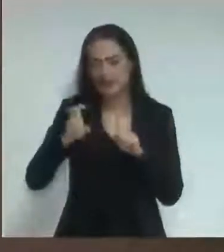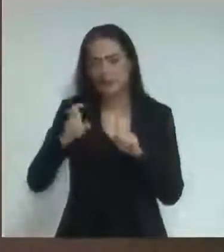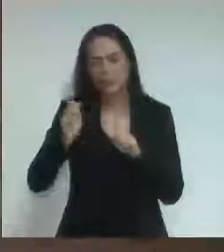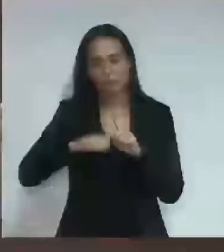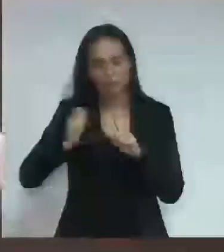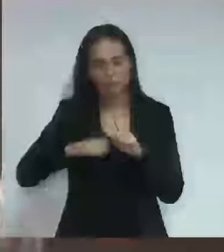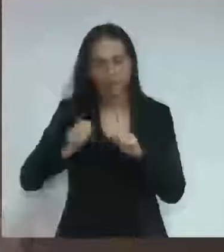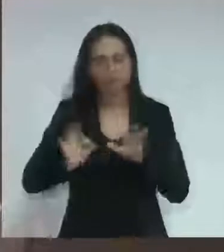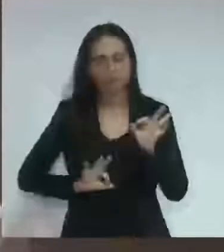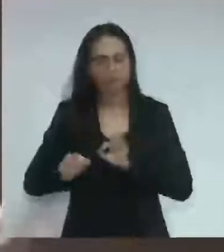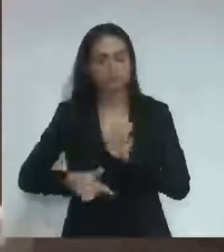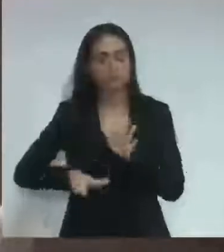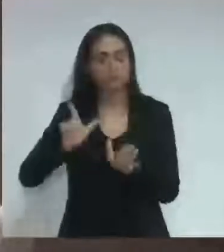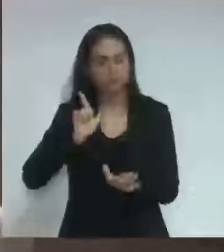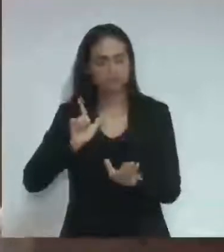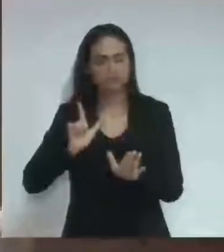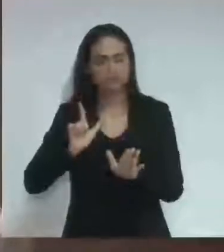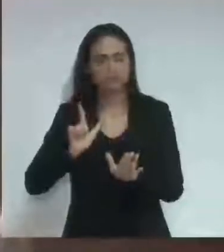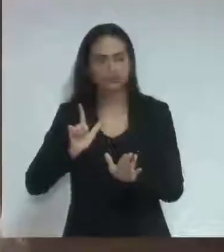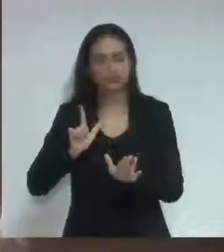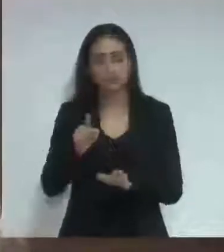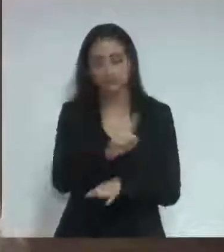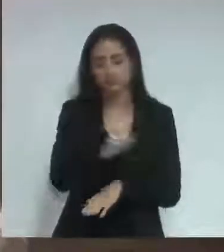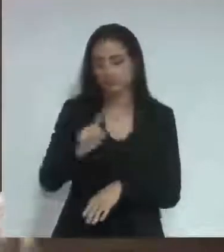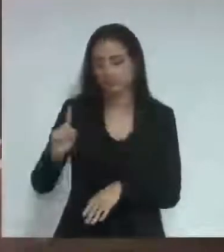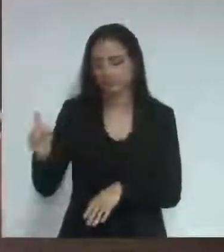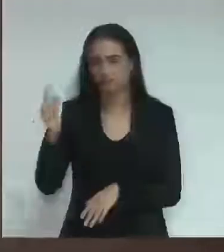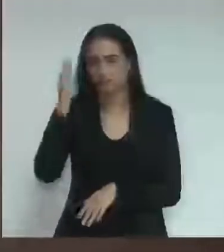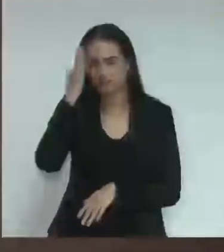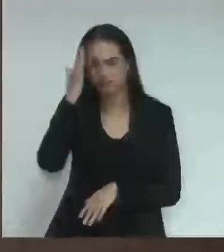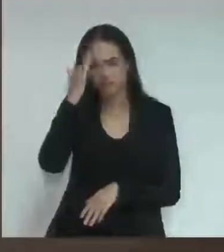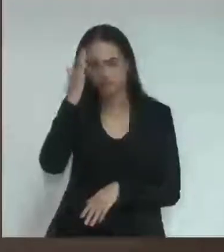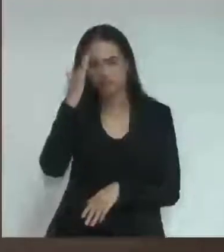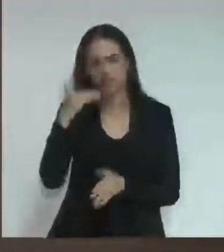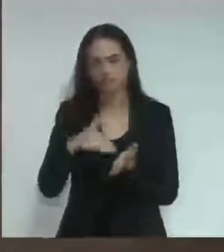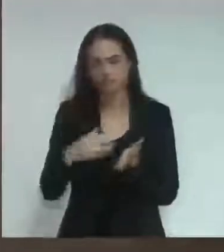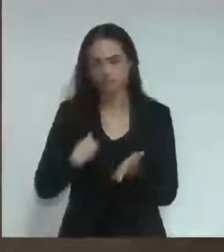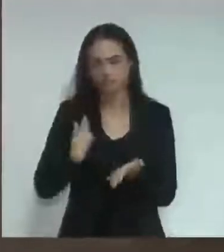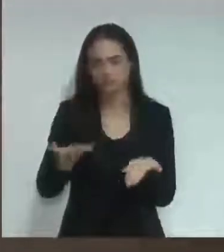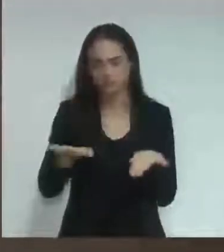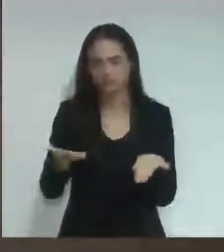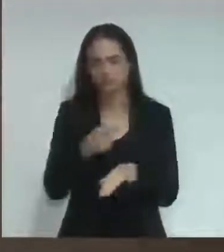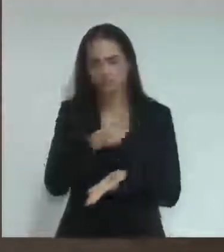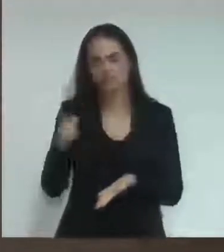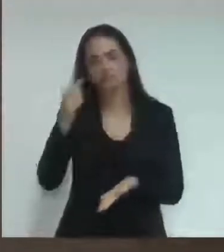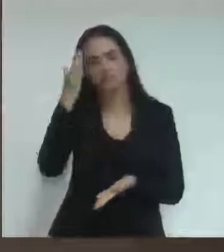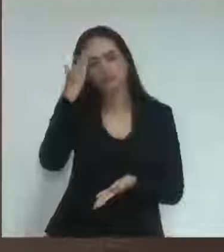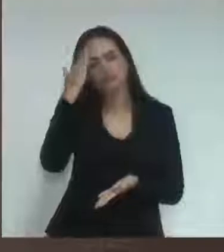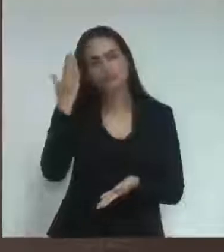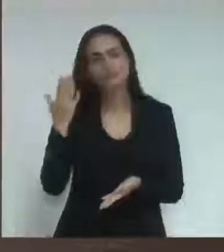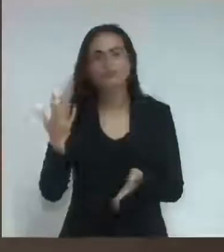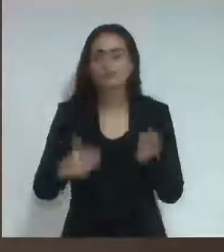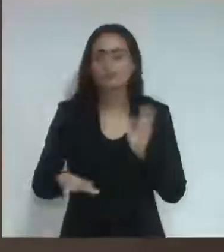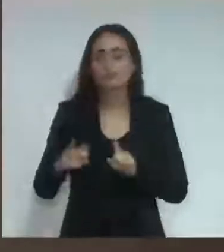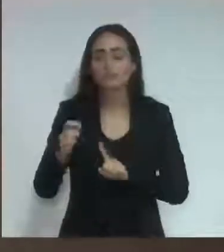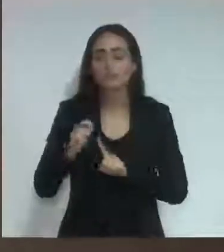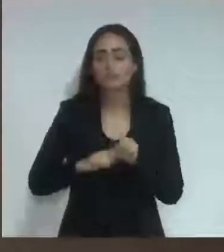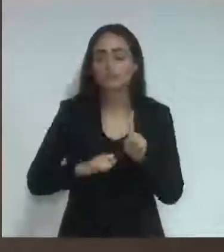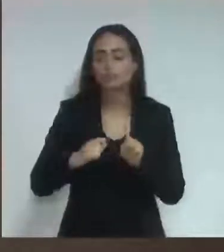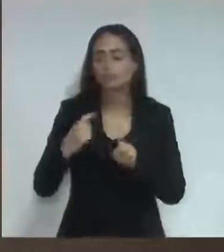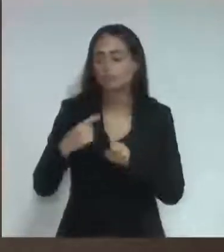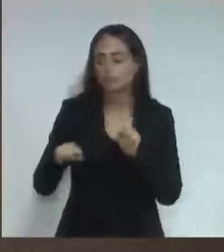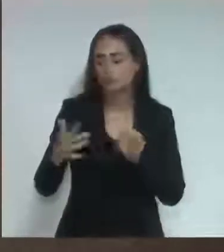vereador Adriano, que vai presidir, está aqui, sabe, tomou as primeiras iniciativas, e tivemos que 1 mês e pouco organizar.